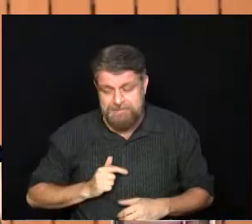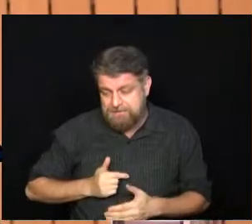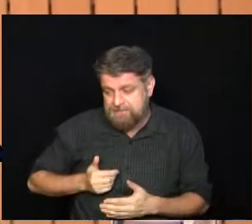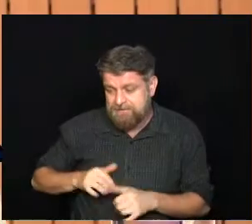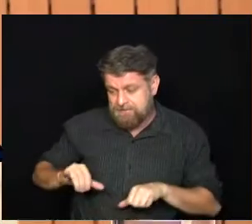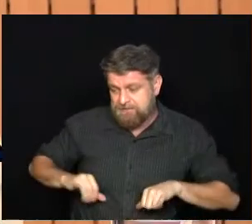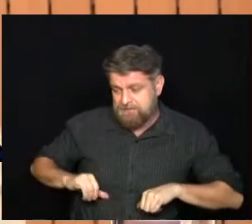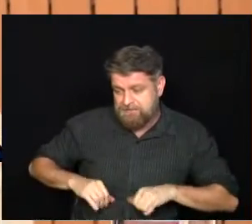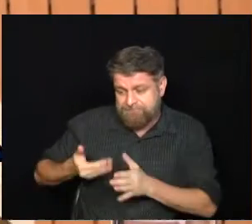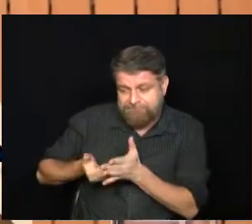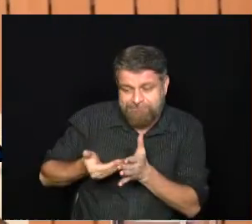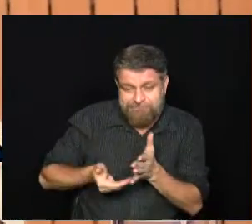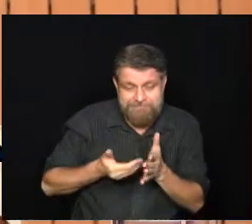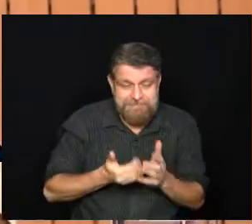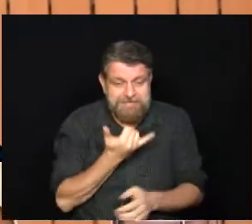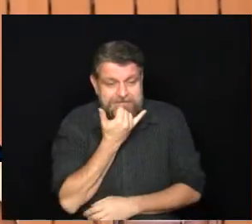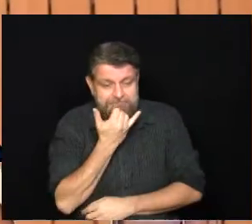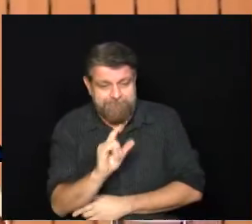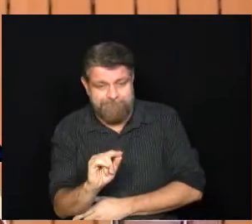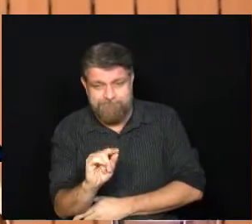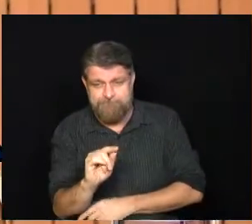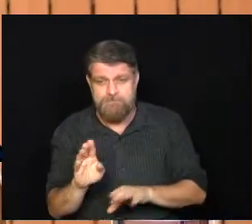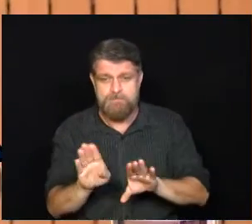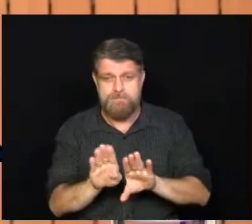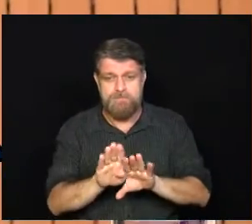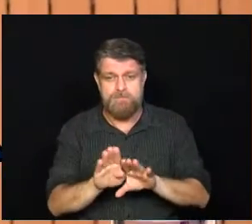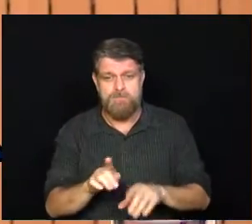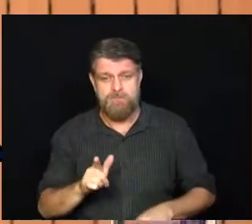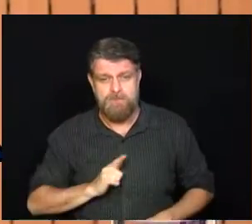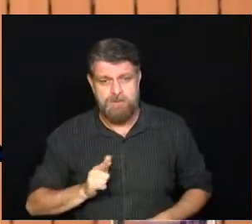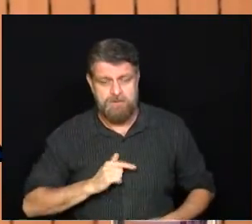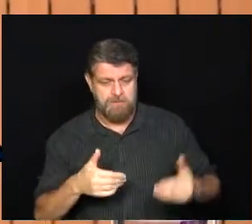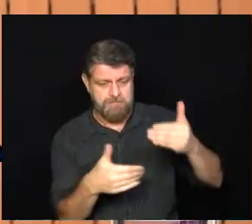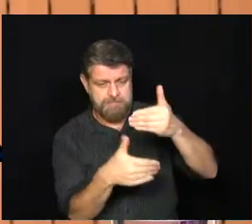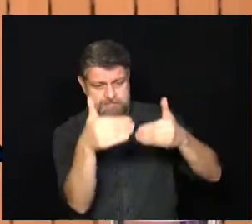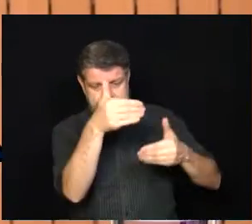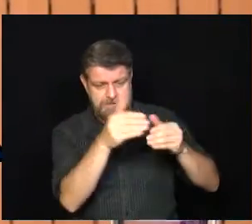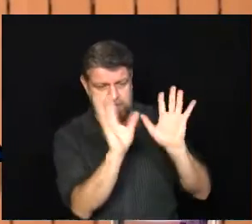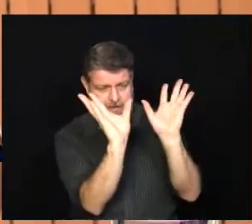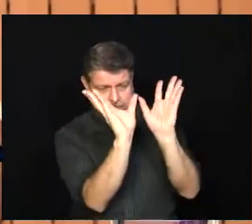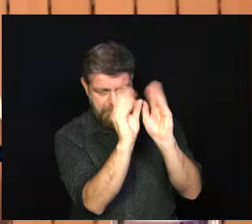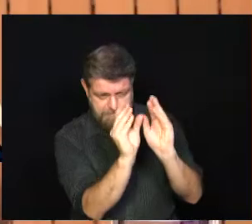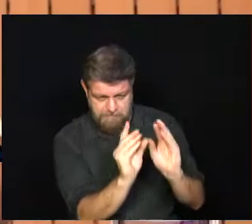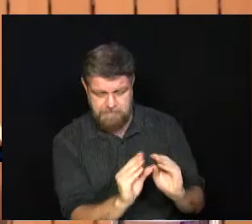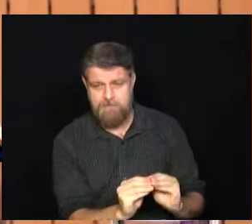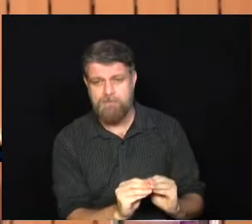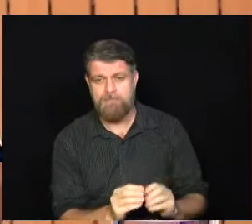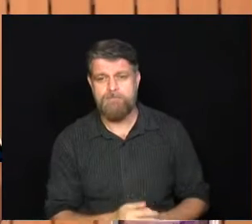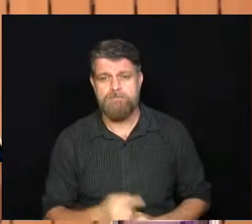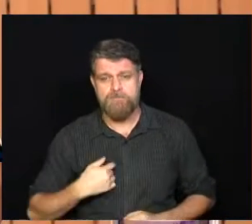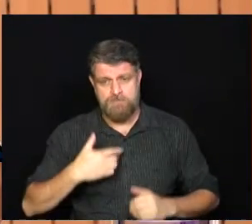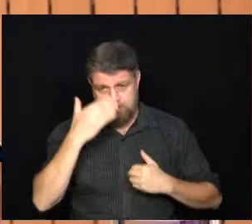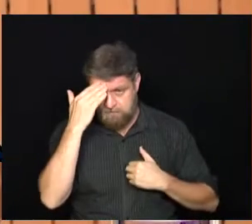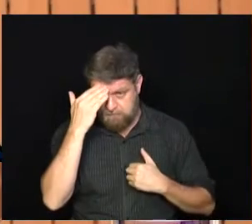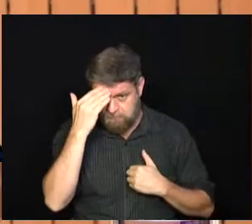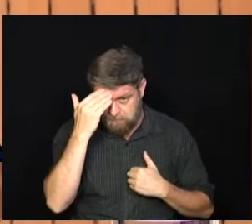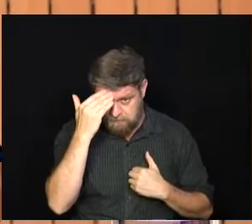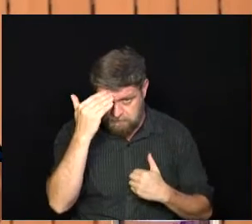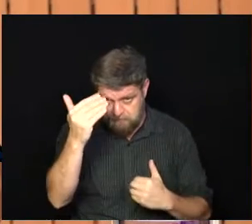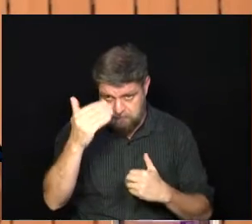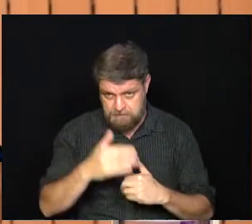né? Embora também seja a apresentação bem simplificada, que a gente agradece.